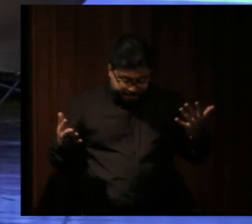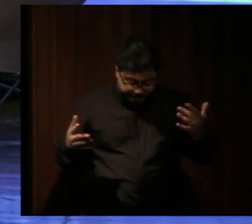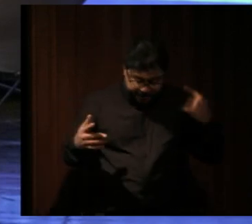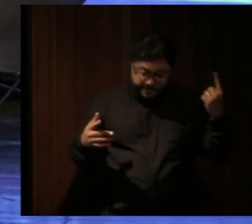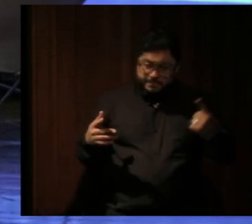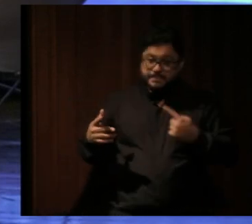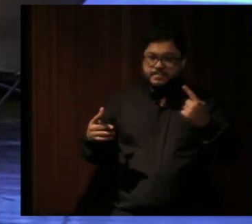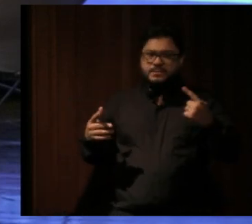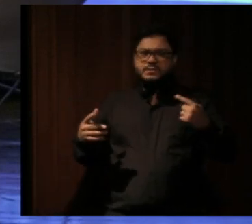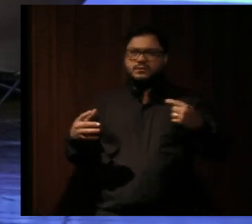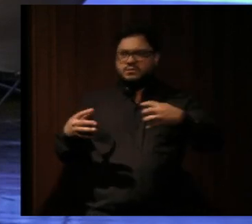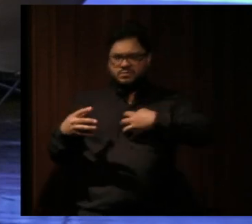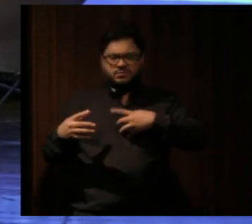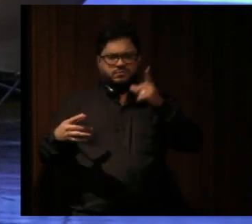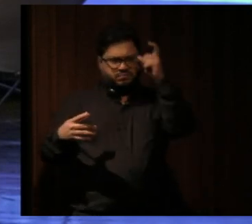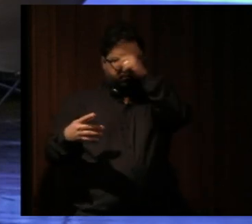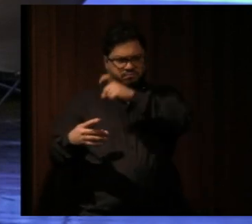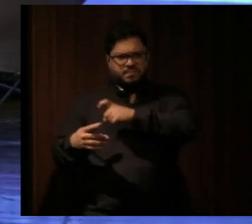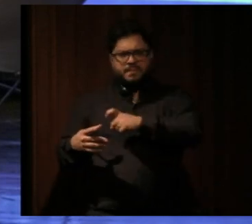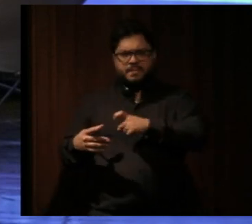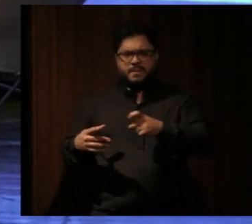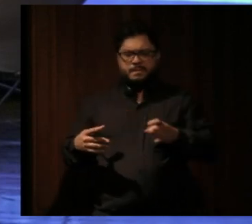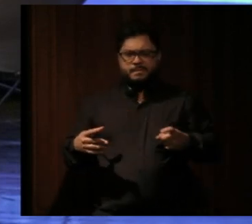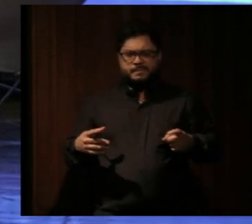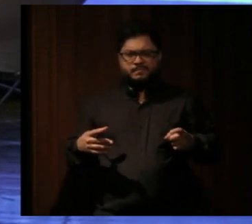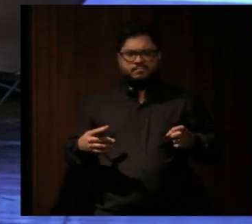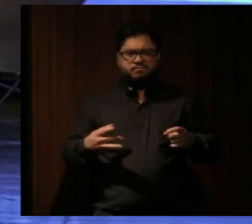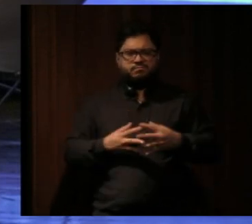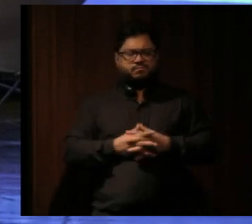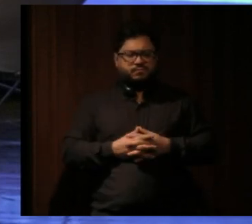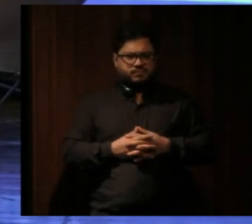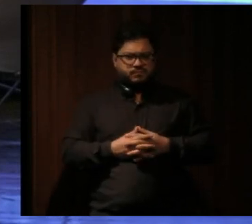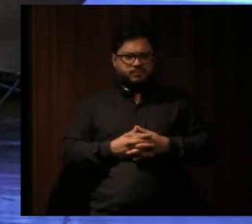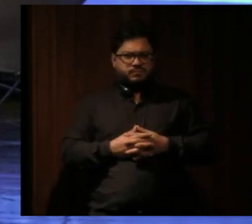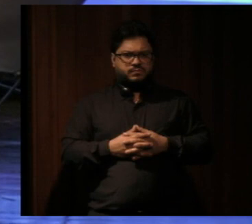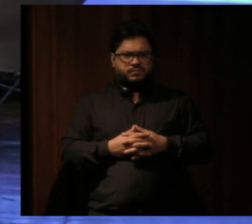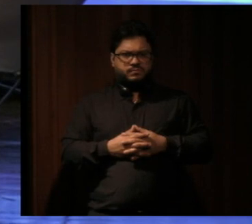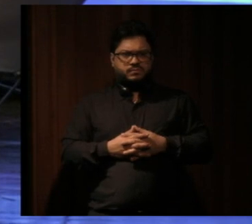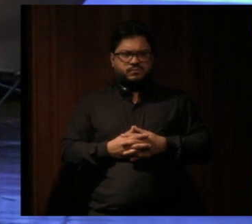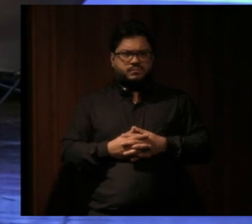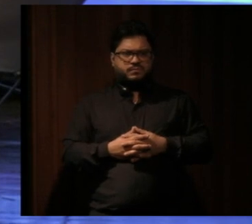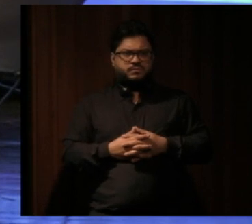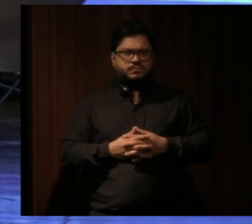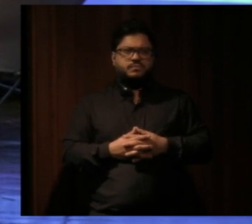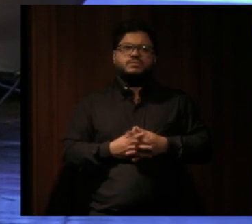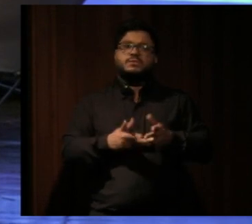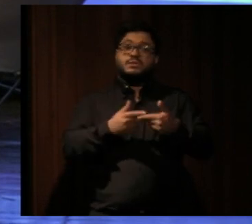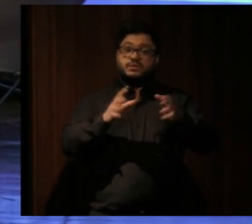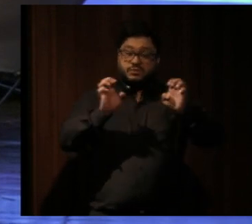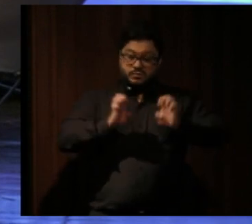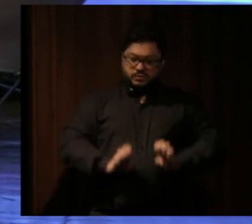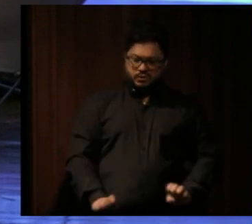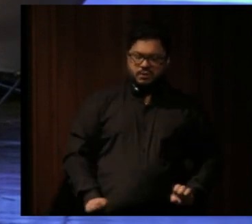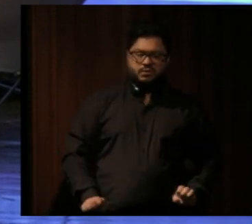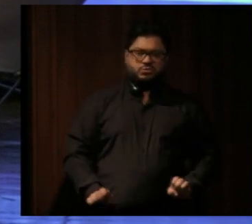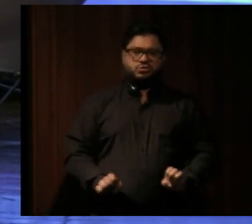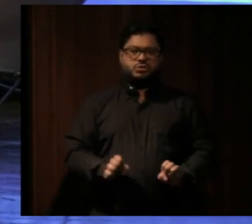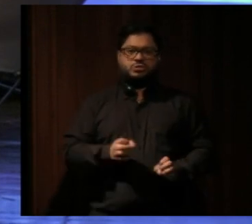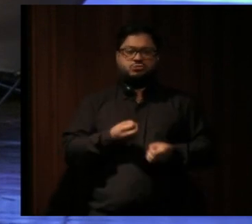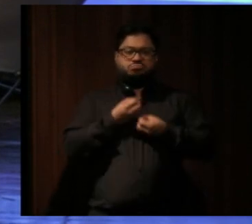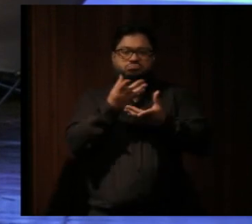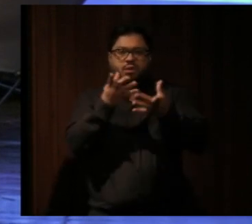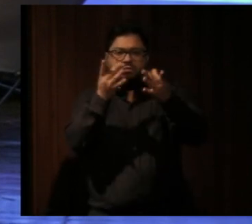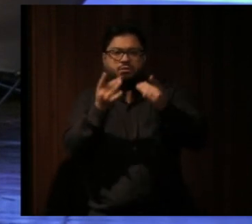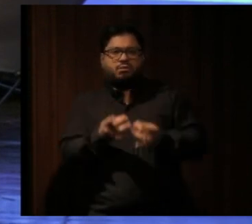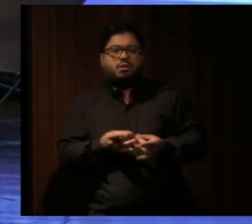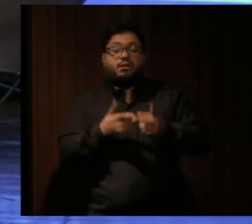gente fica numa situação complicada de de eh questão ética de não dar detalhes igual